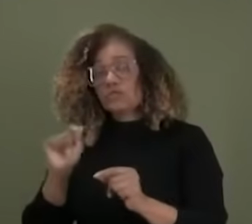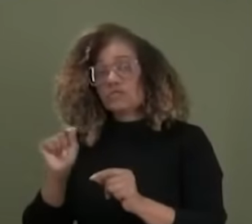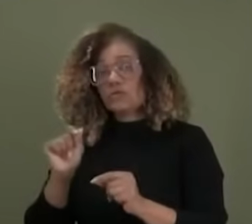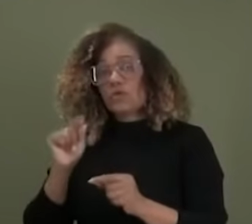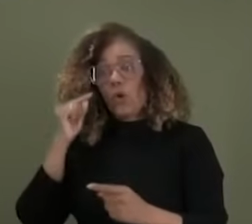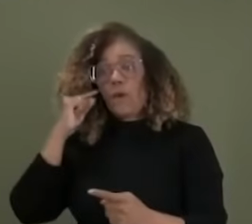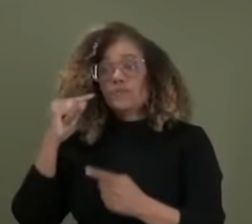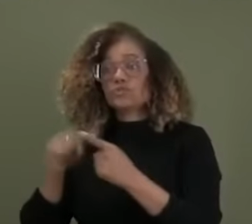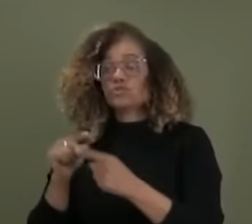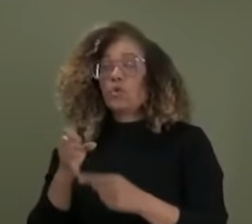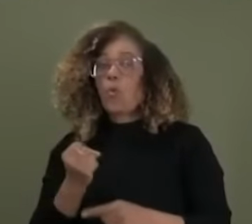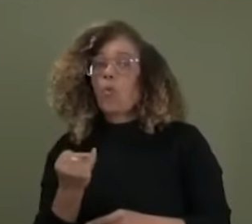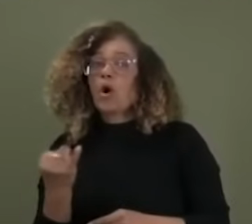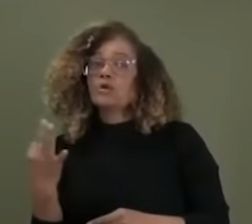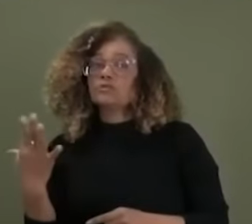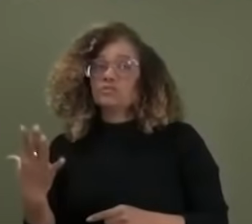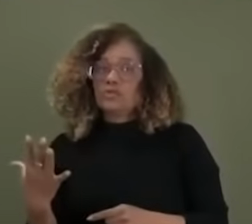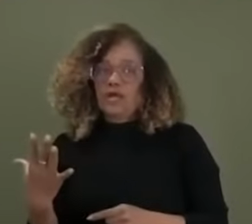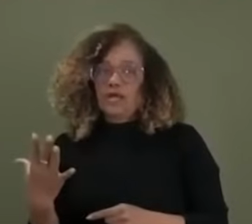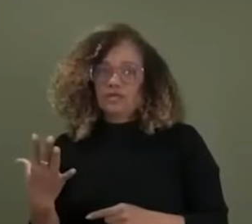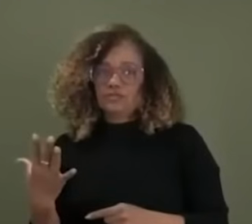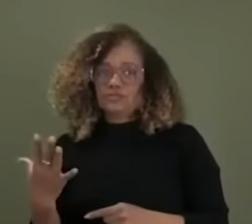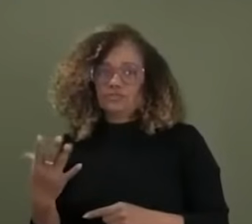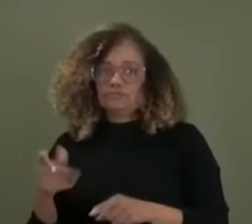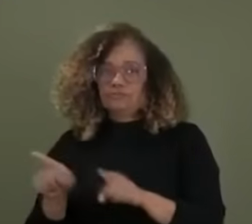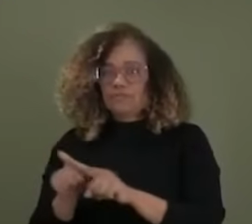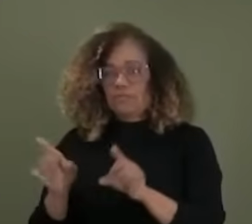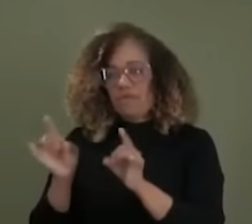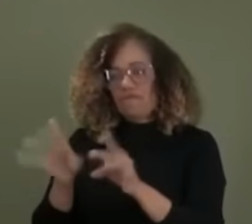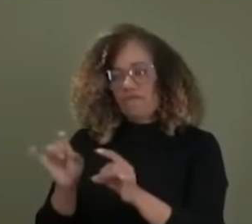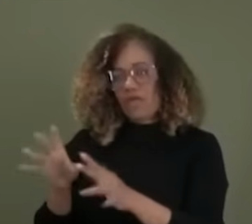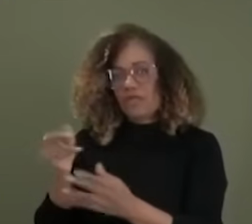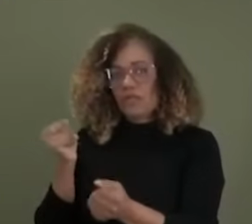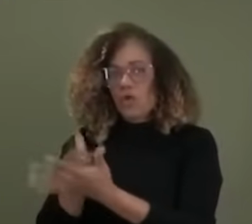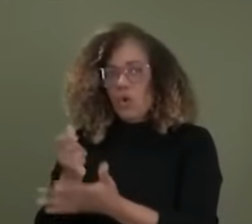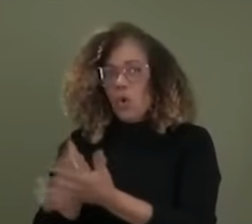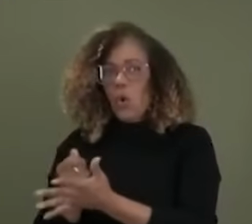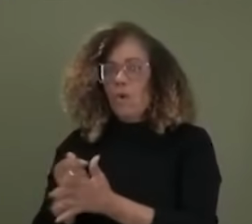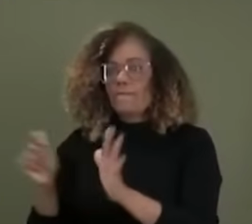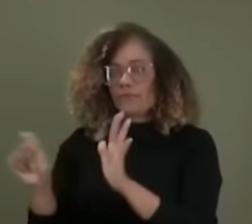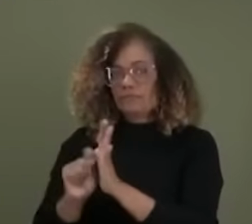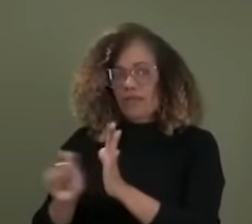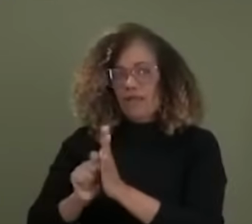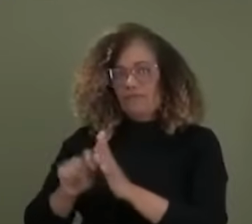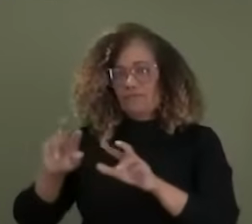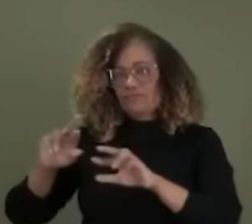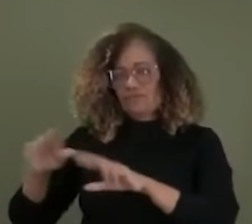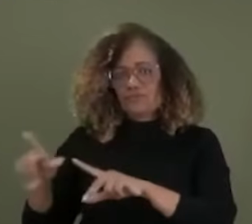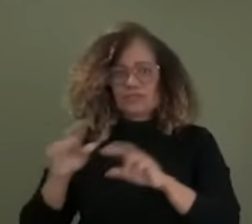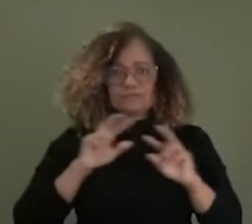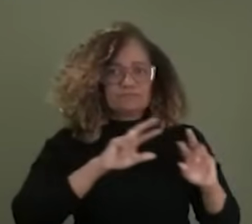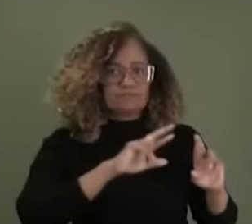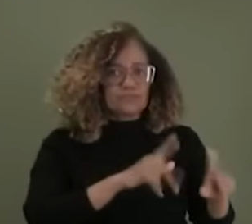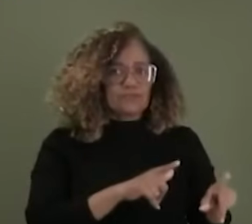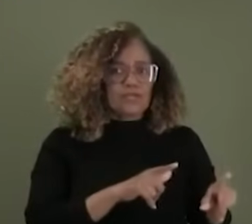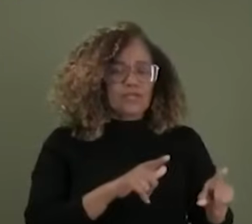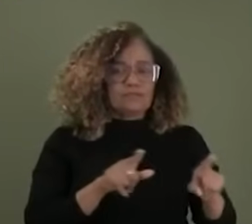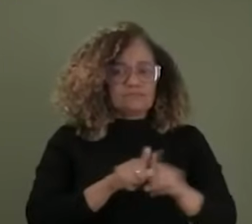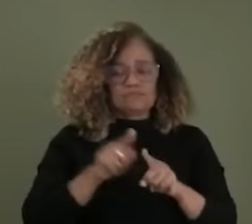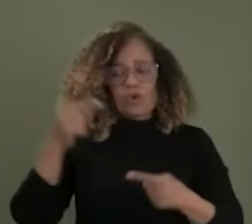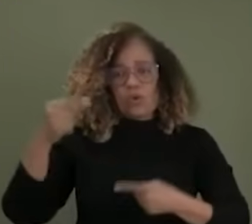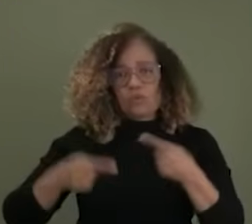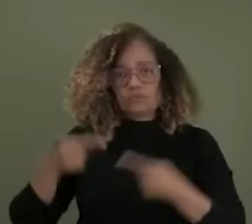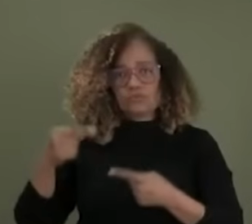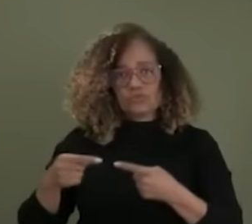de quantidade para se classificar como tráfico ou se classificar como porte para uso, que é uma coisa distinta da discussão sobre